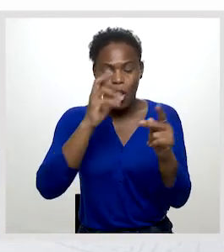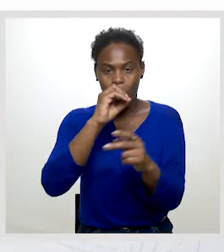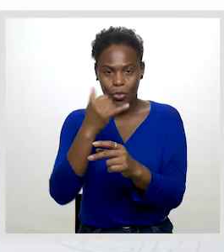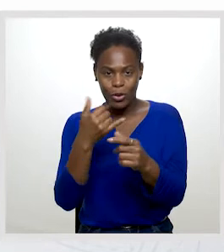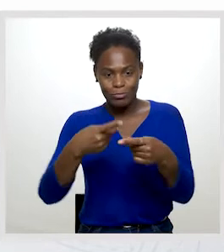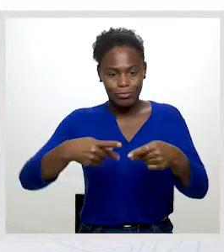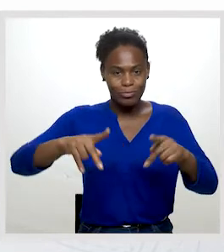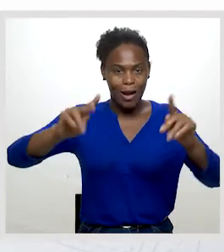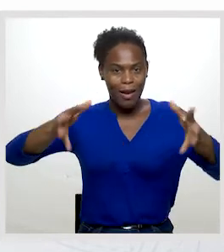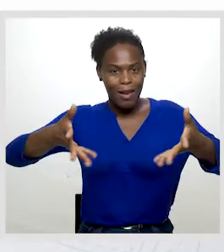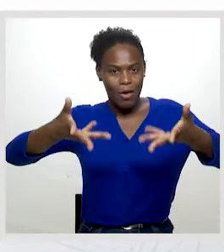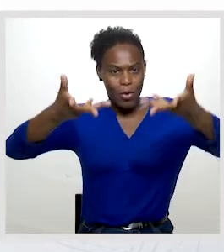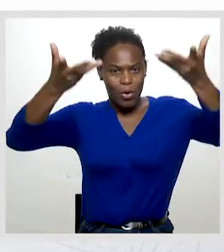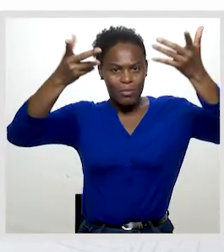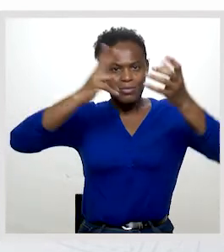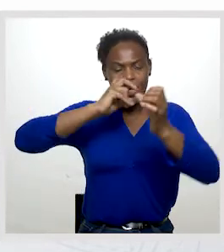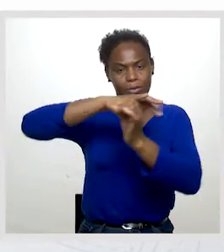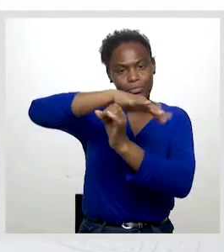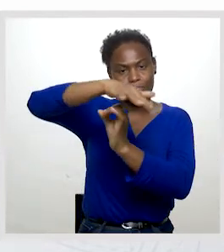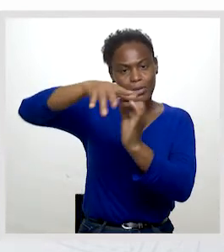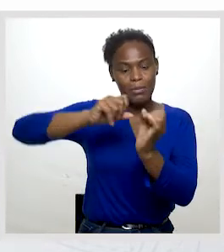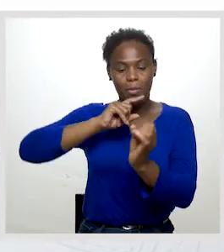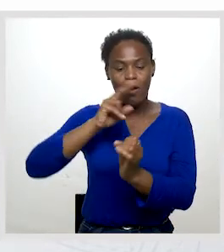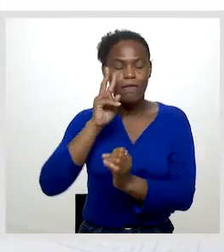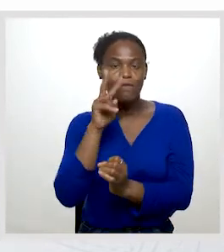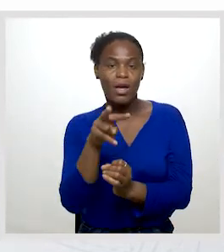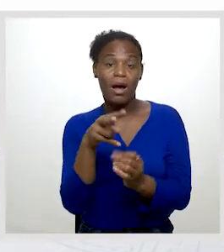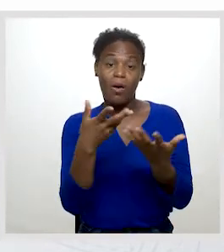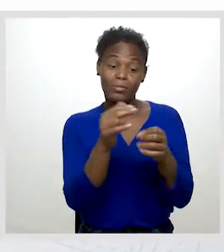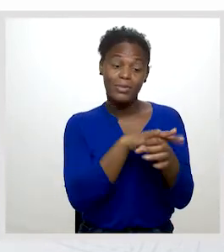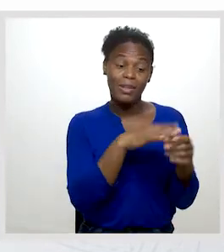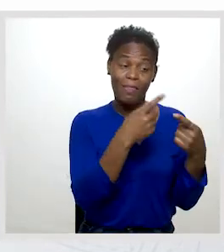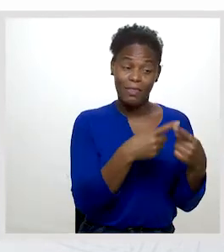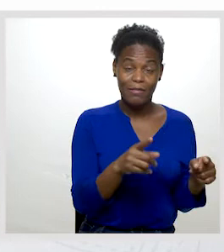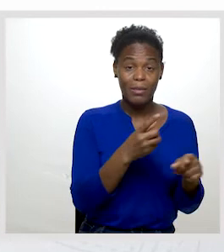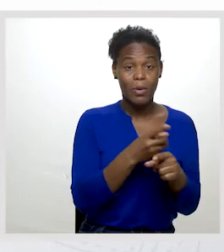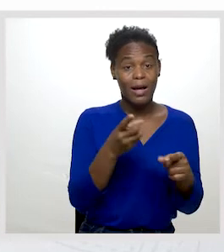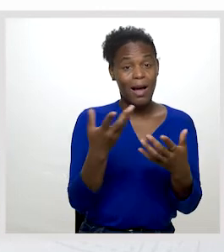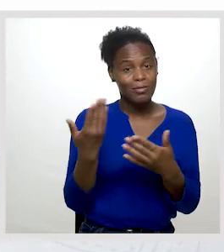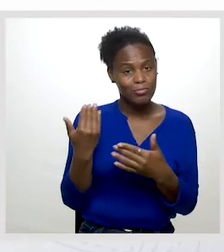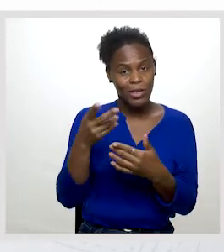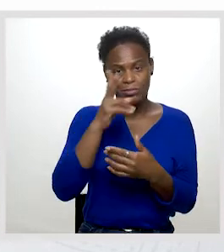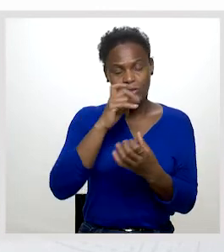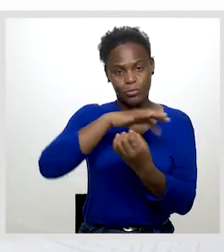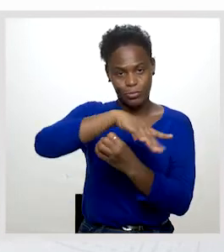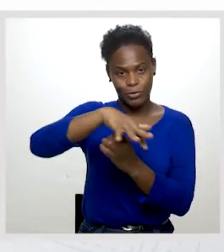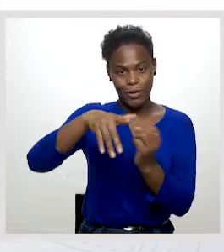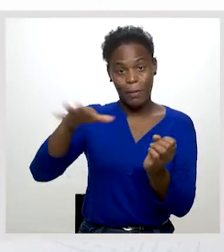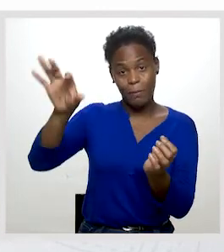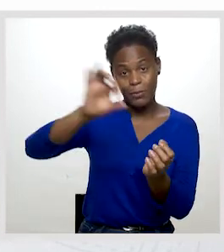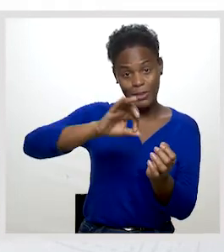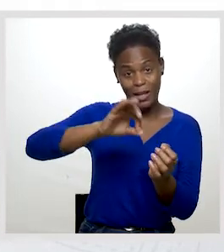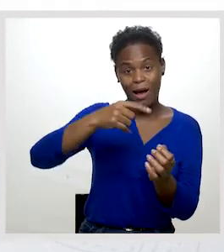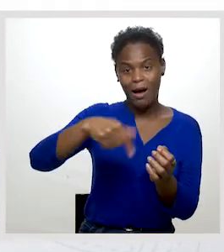atmosfera. Podemos ali constatar o figurino é outro, né? Porque a atmosfera atual já veio a ter o quê? Uma